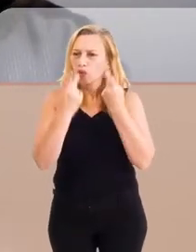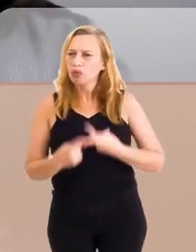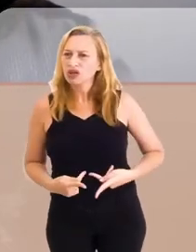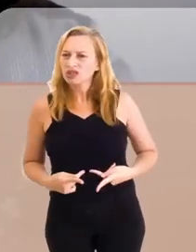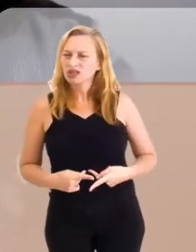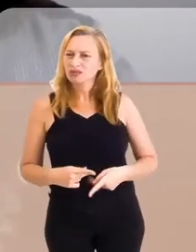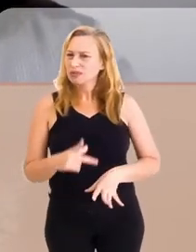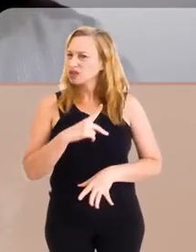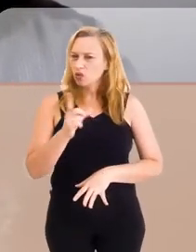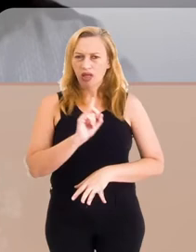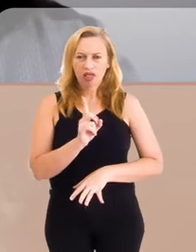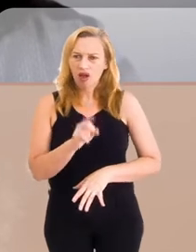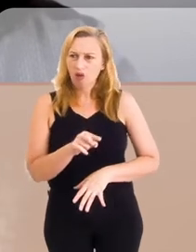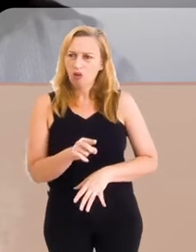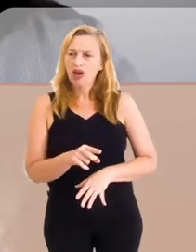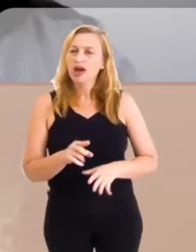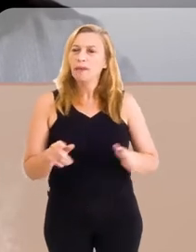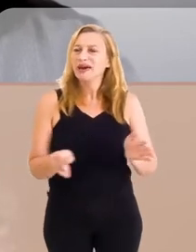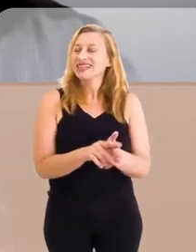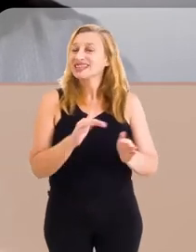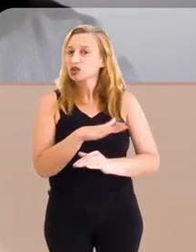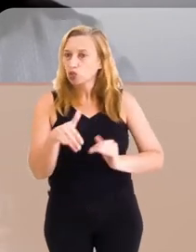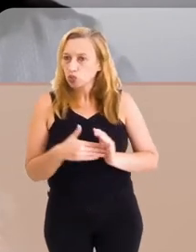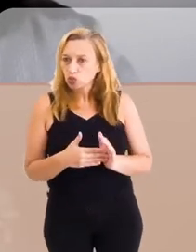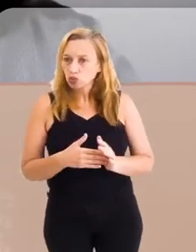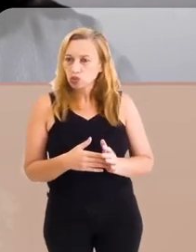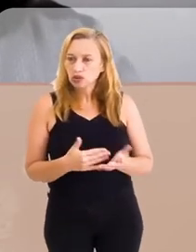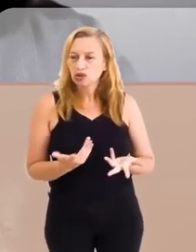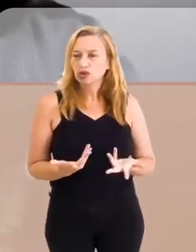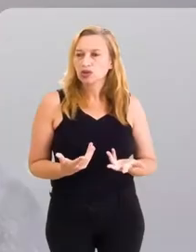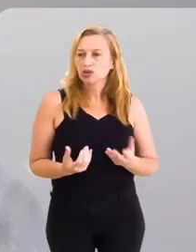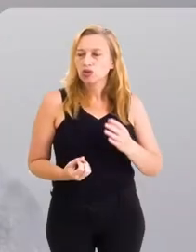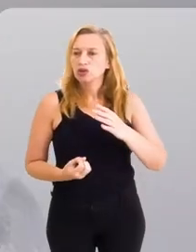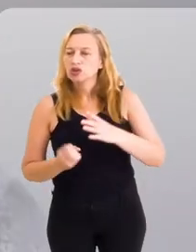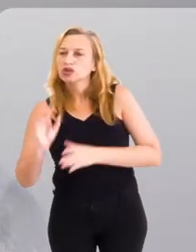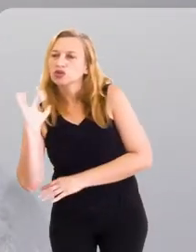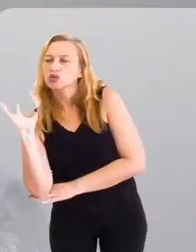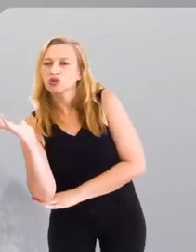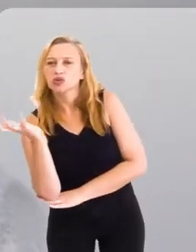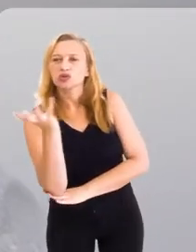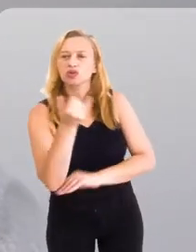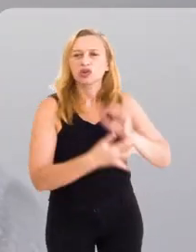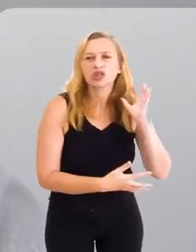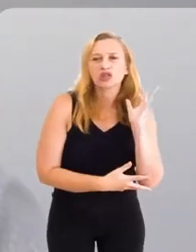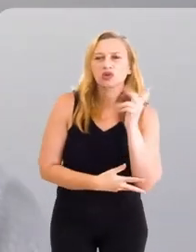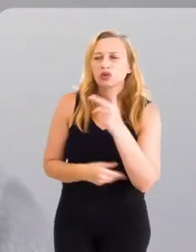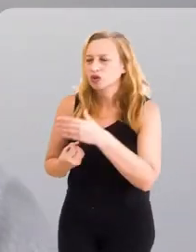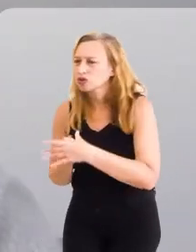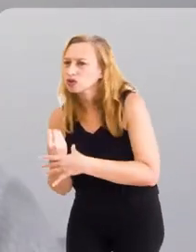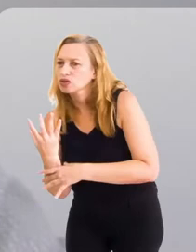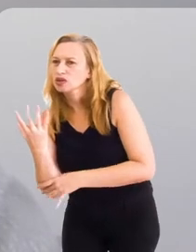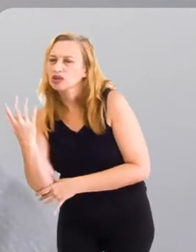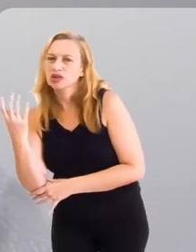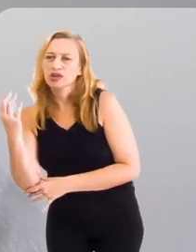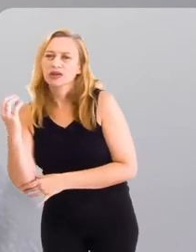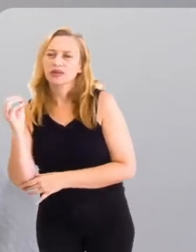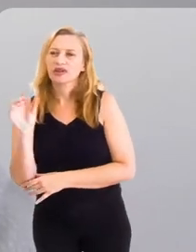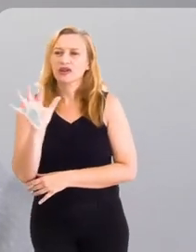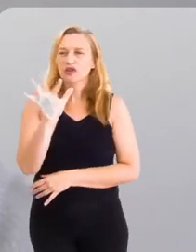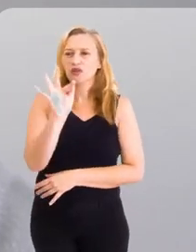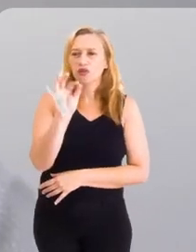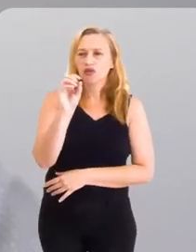nunca é tão individual assim. Ele é de toda a humanidade. Assim como a natureza criou as plantas, sei lá, para